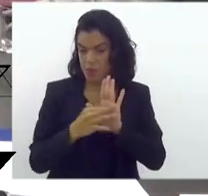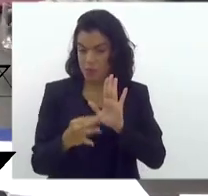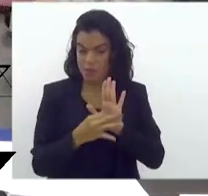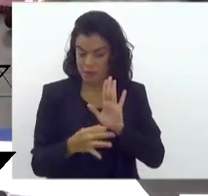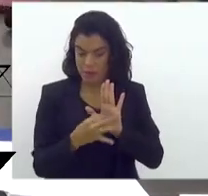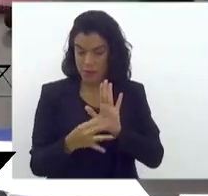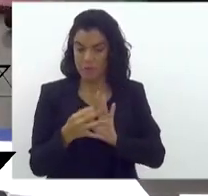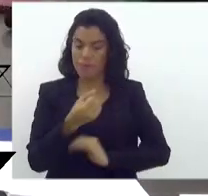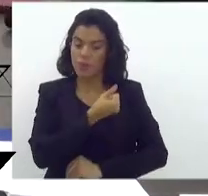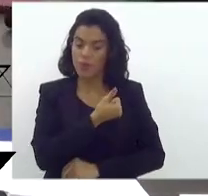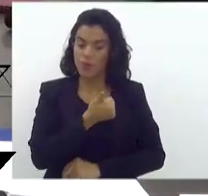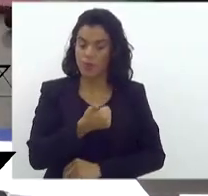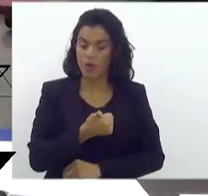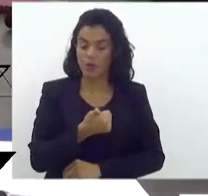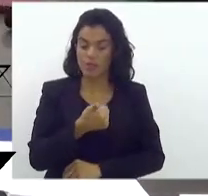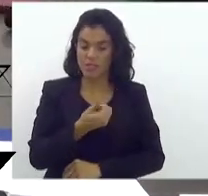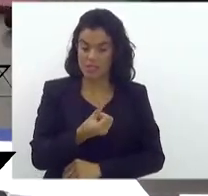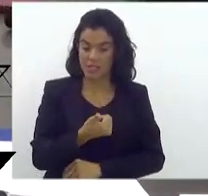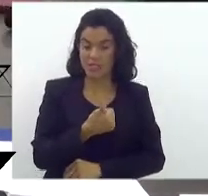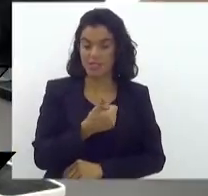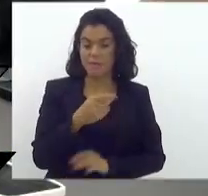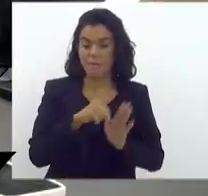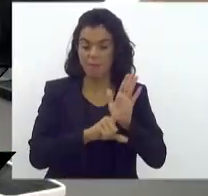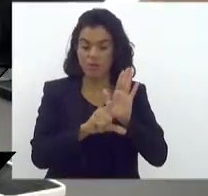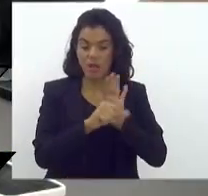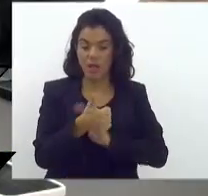pareceres. 16 da pauta é o